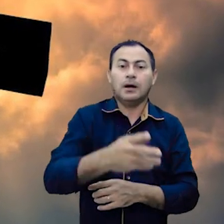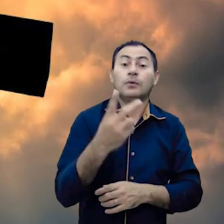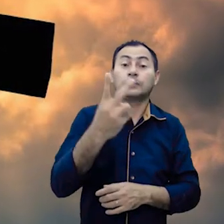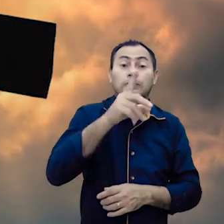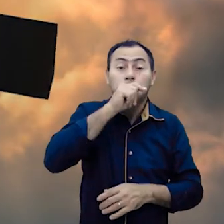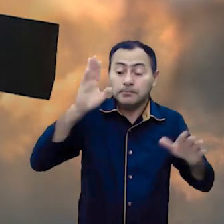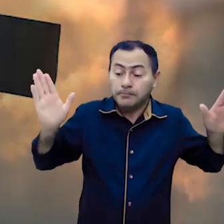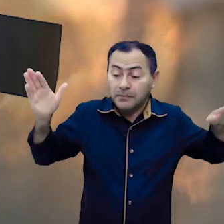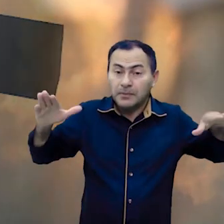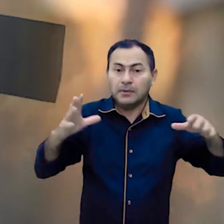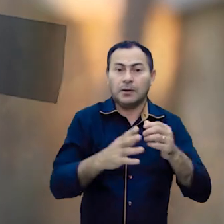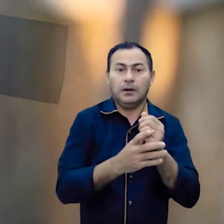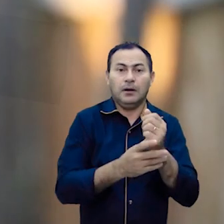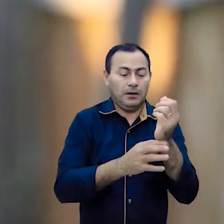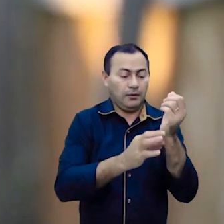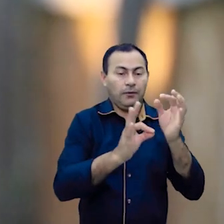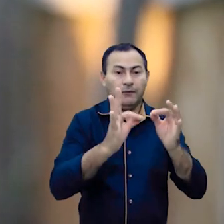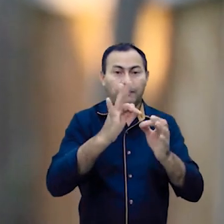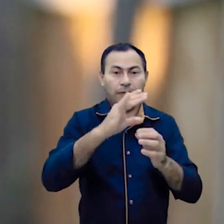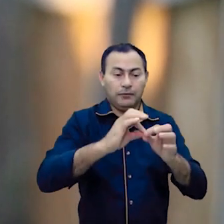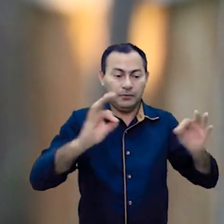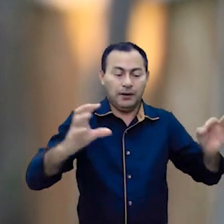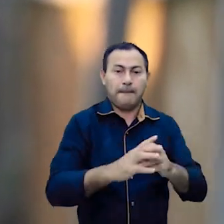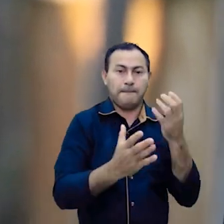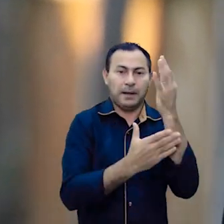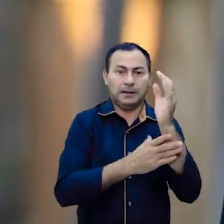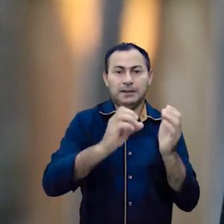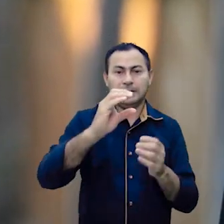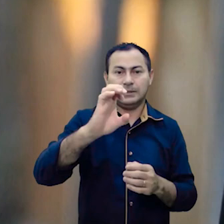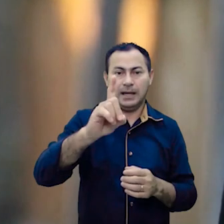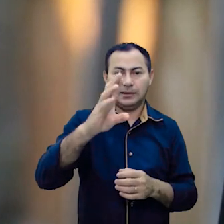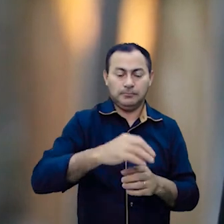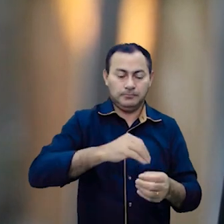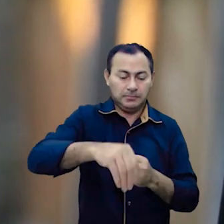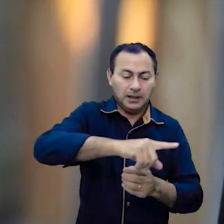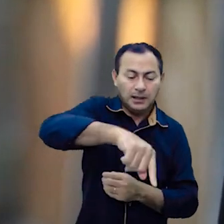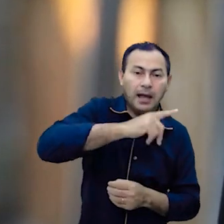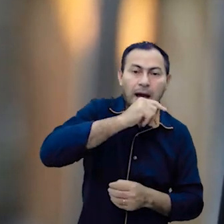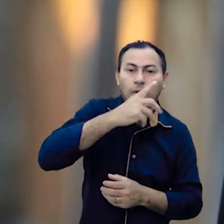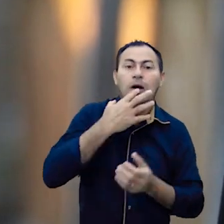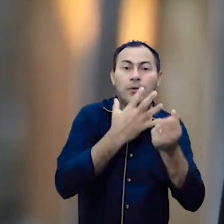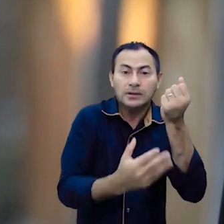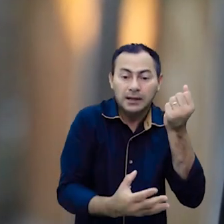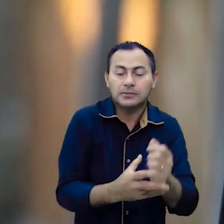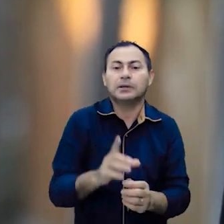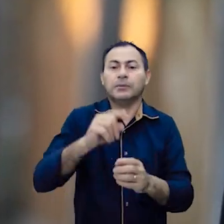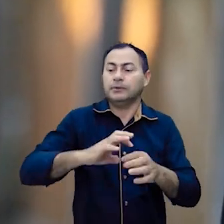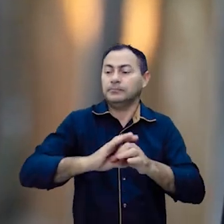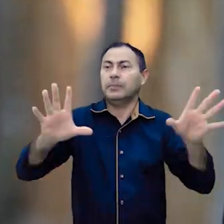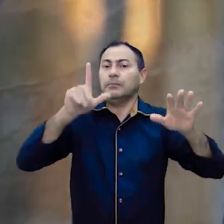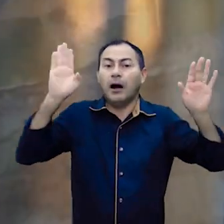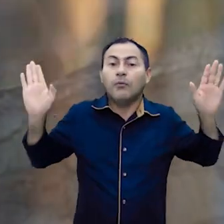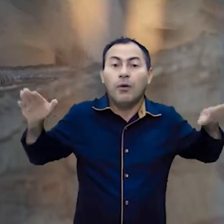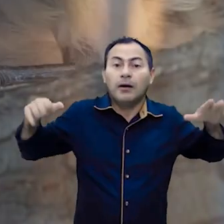já o segundo pássaro amarrado com um fio de escalado e a madeira de Cedro banhada na água com o sangue